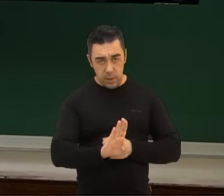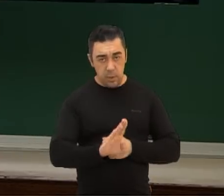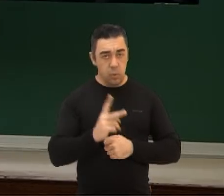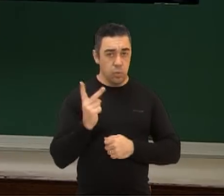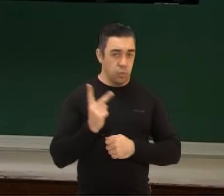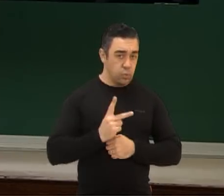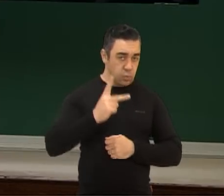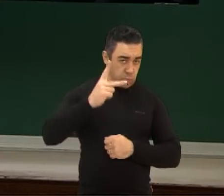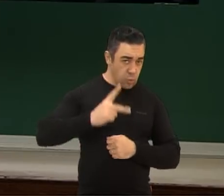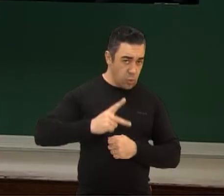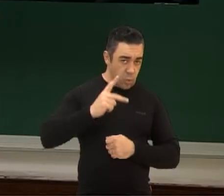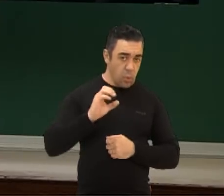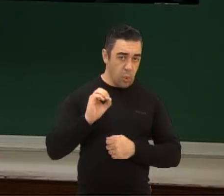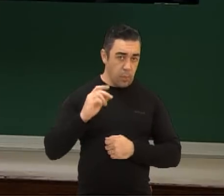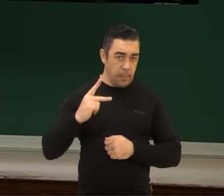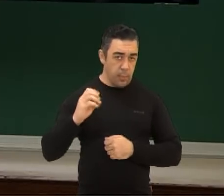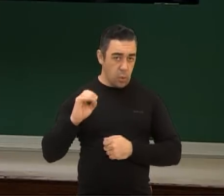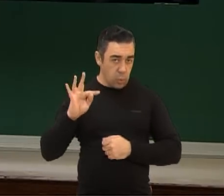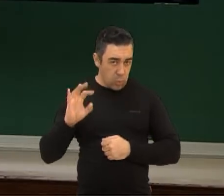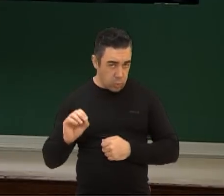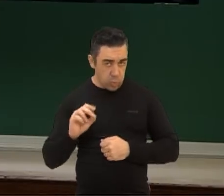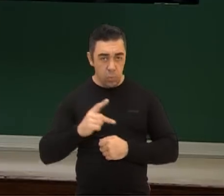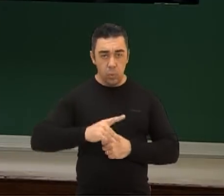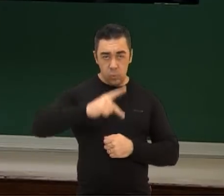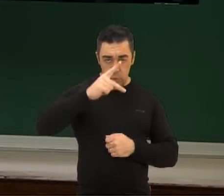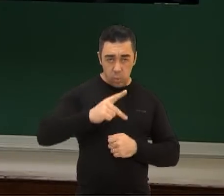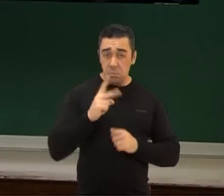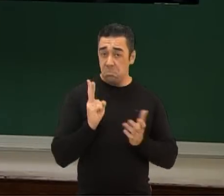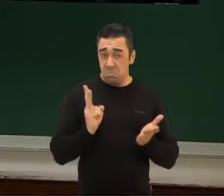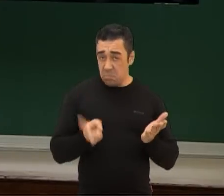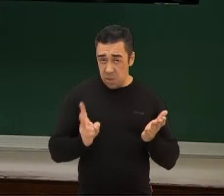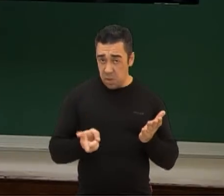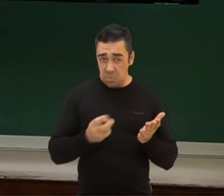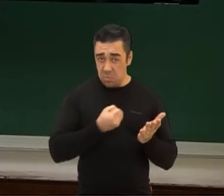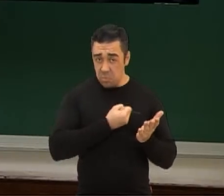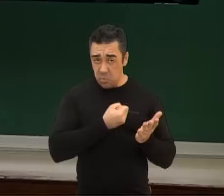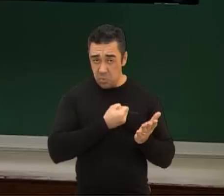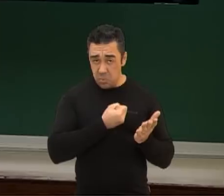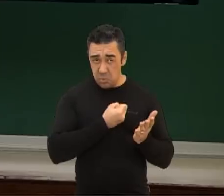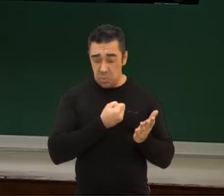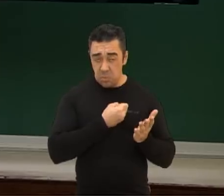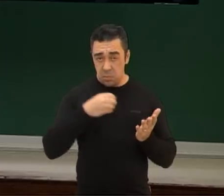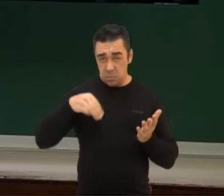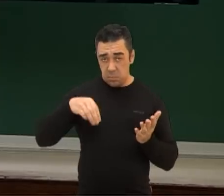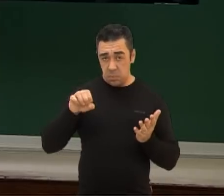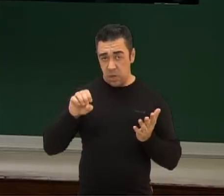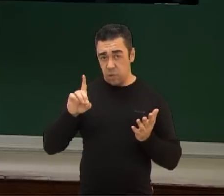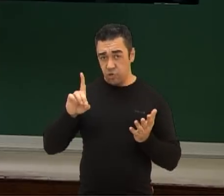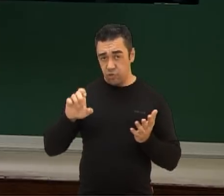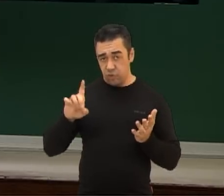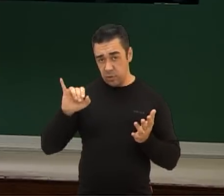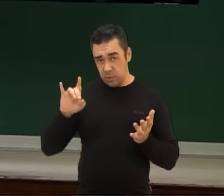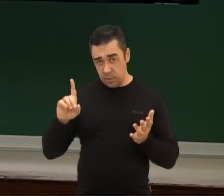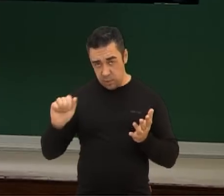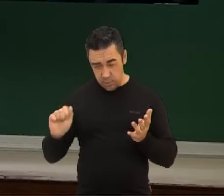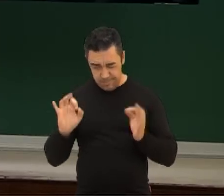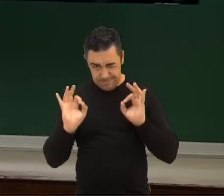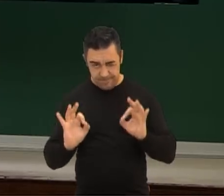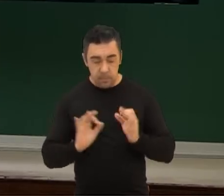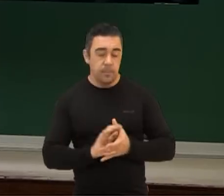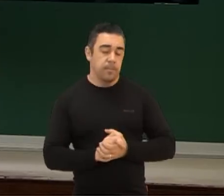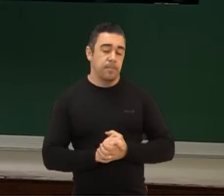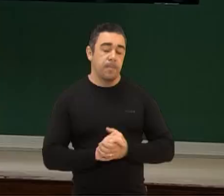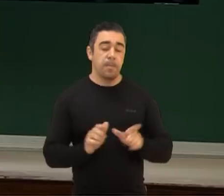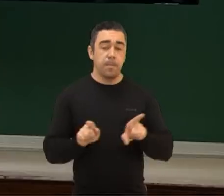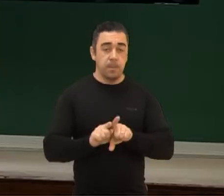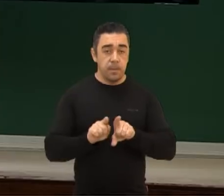pelo vértice. E eles são congruentes, ou seja, eles têm a mesma medida. Mesmo caso